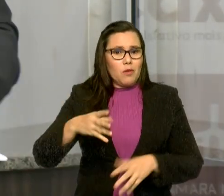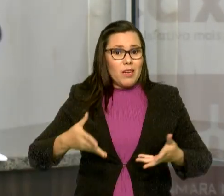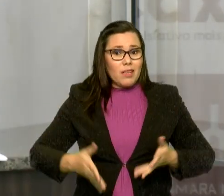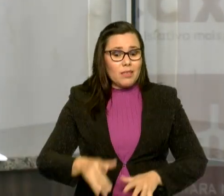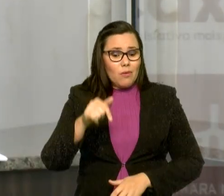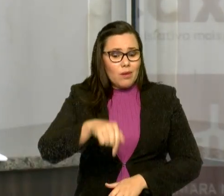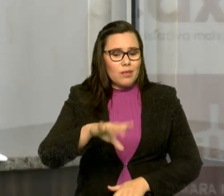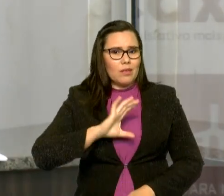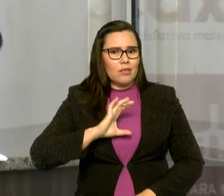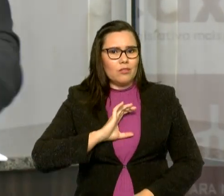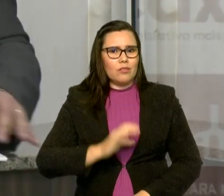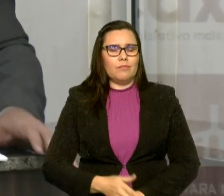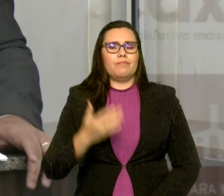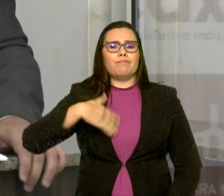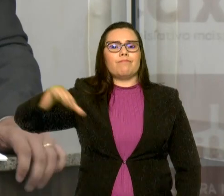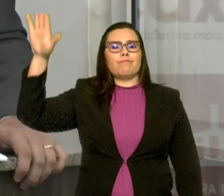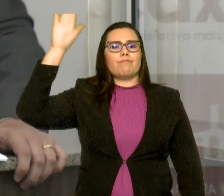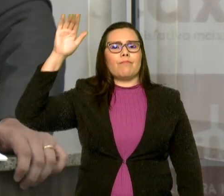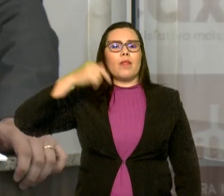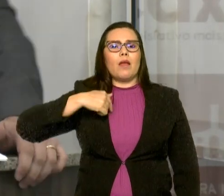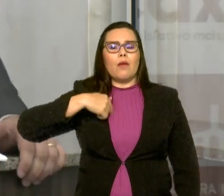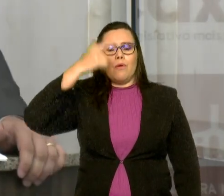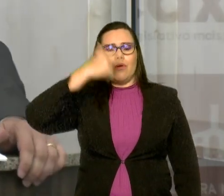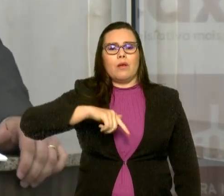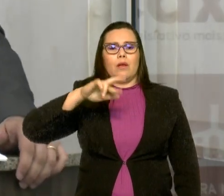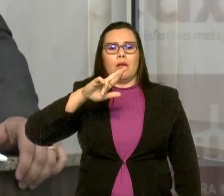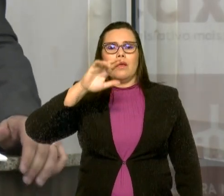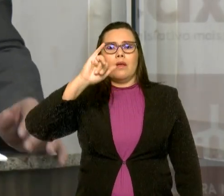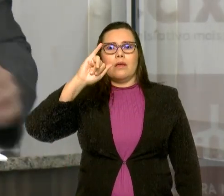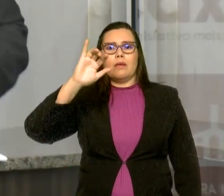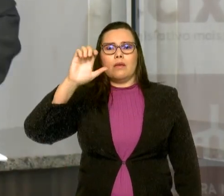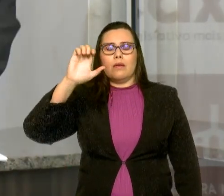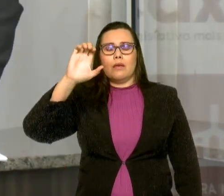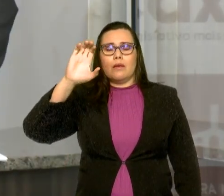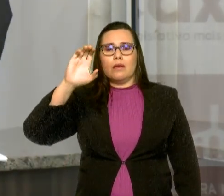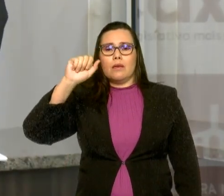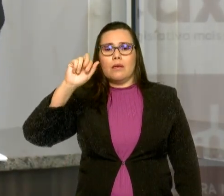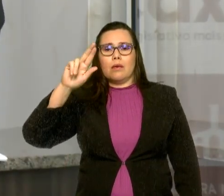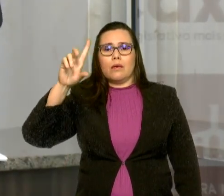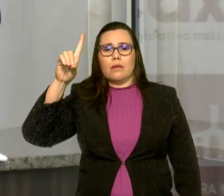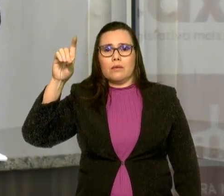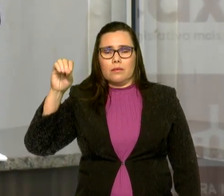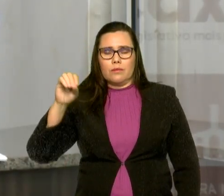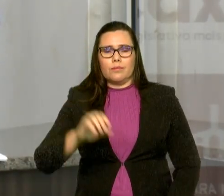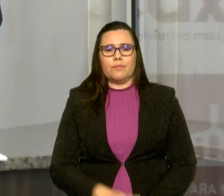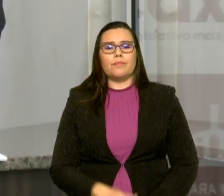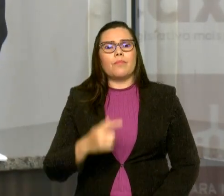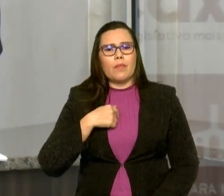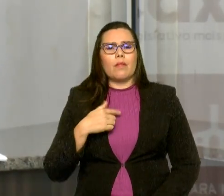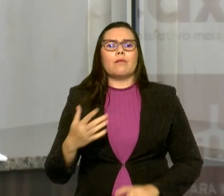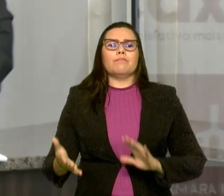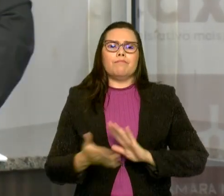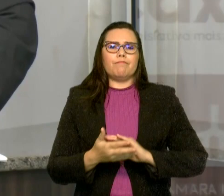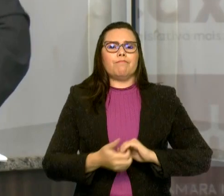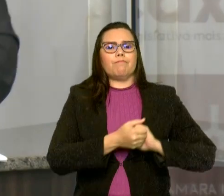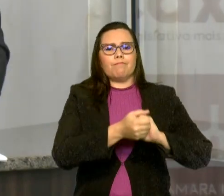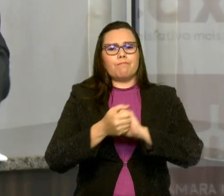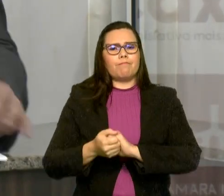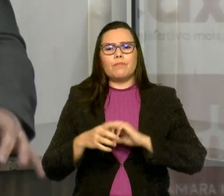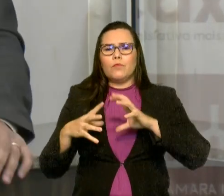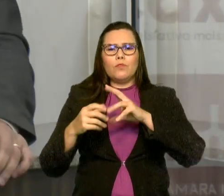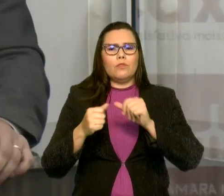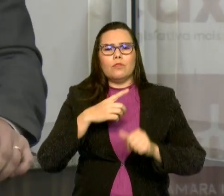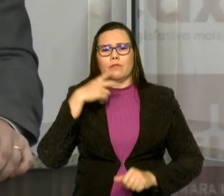Rodrigo. Deputado Ricardo. Primeiramente, saudar a população de Caxias, nossos vereadores, deputados municipais aqui de Caxias,